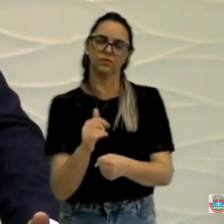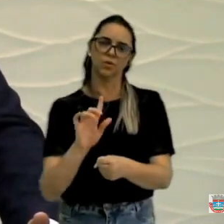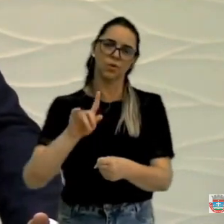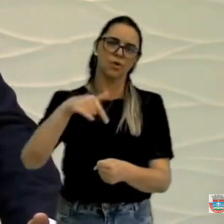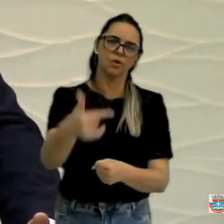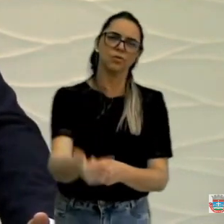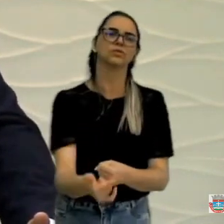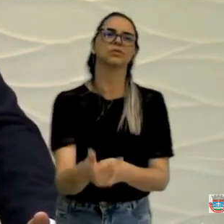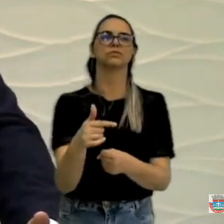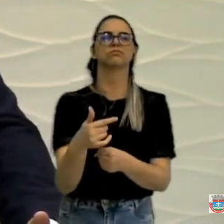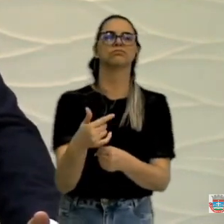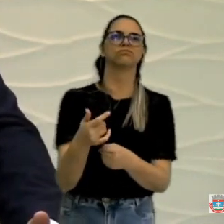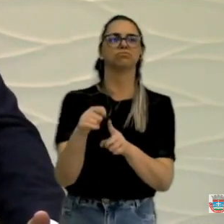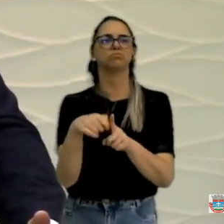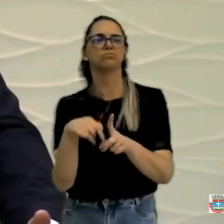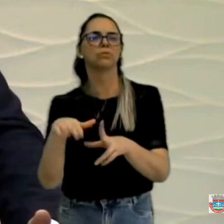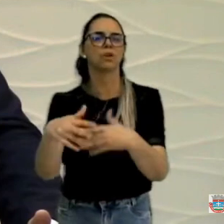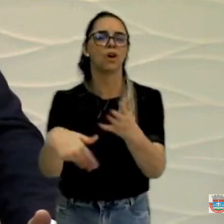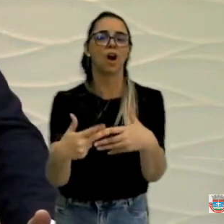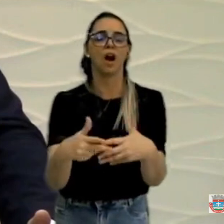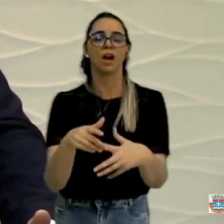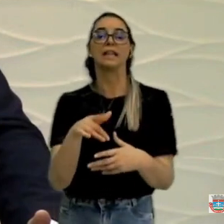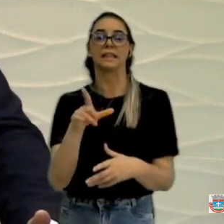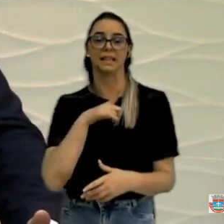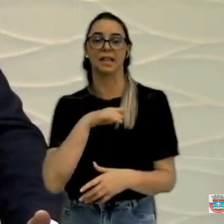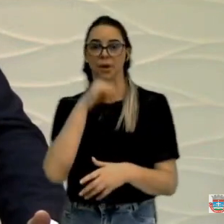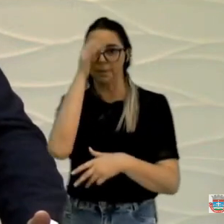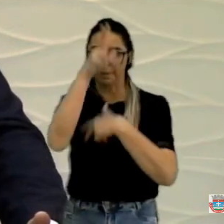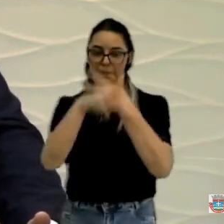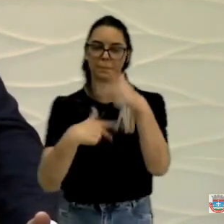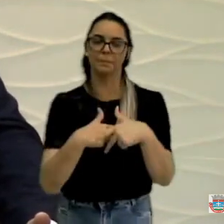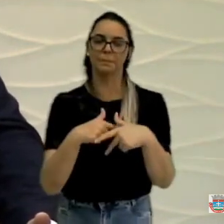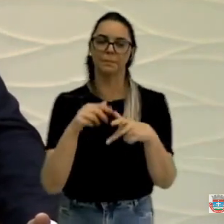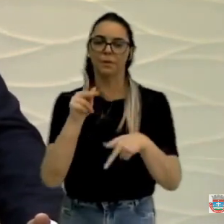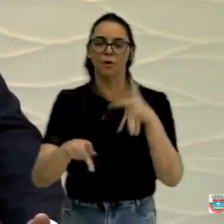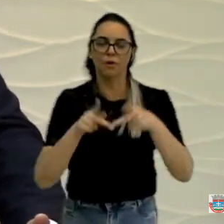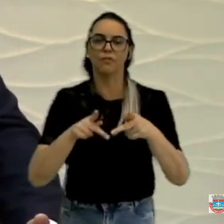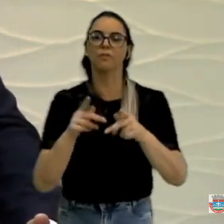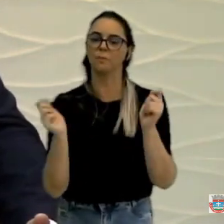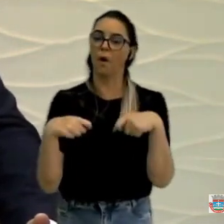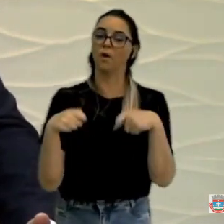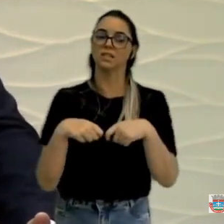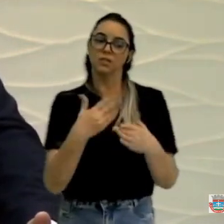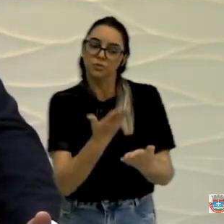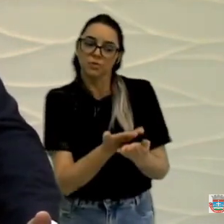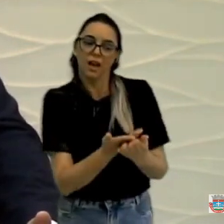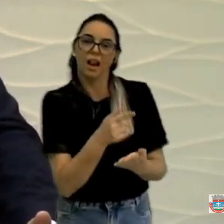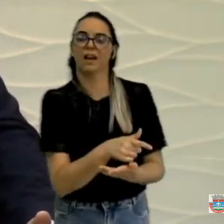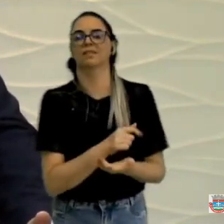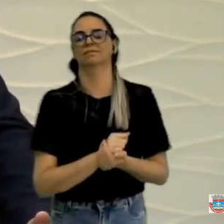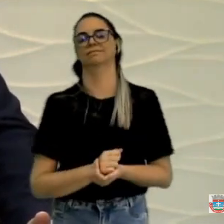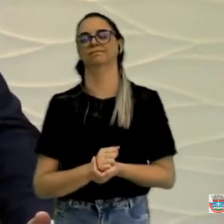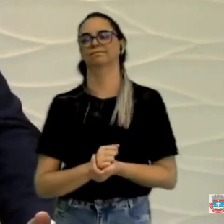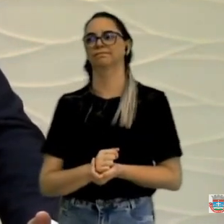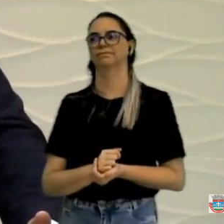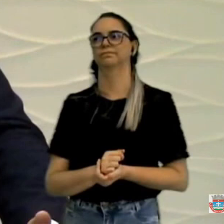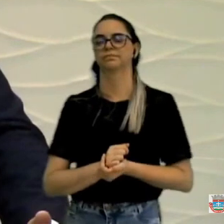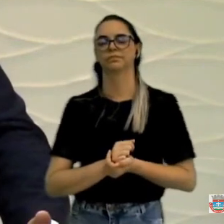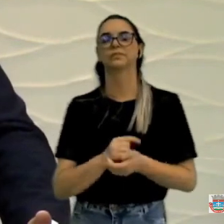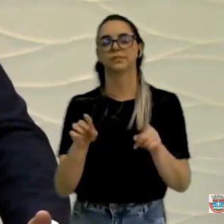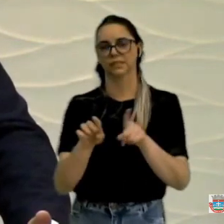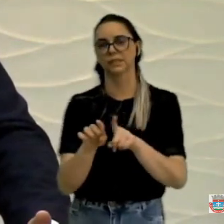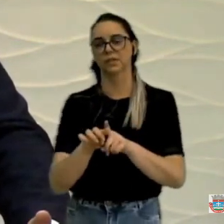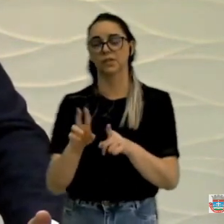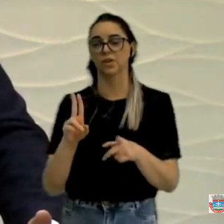inaugurando e dando ao povo de São Bento essa vaga de creche para as pessoas daquele setor que compreende o Alto Santiago. Então a gente tem